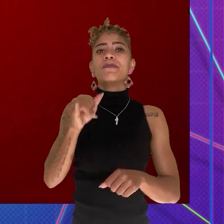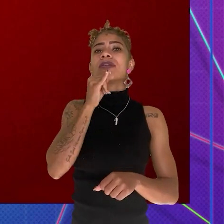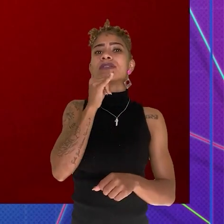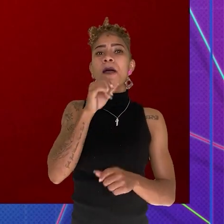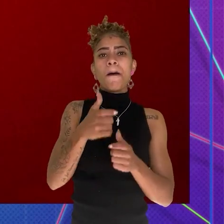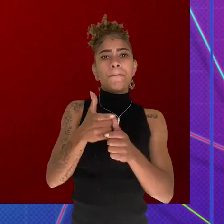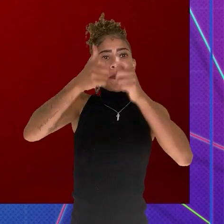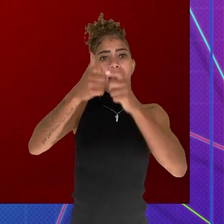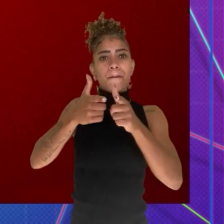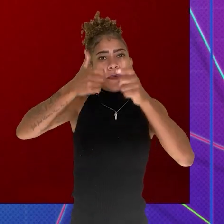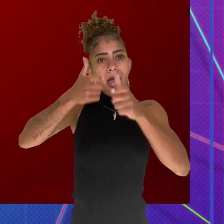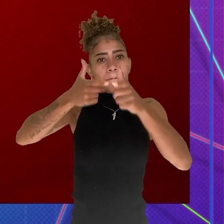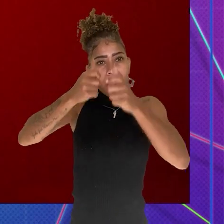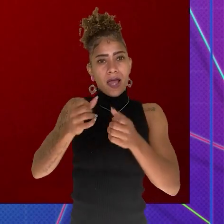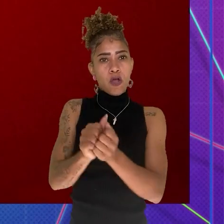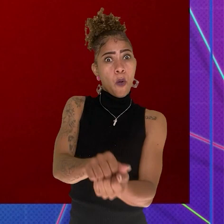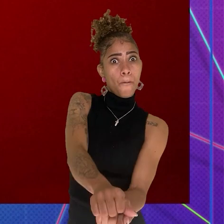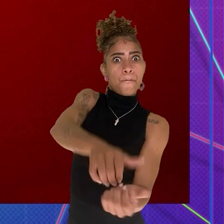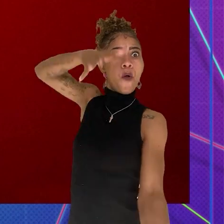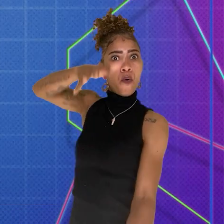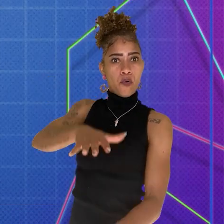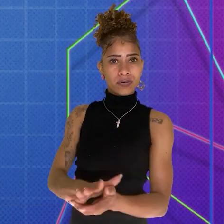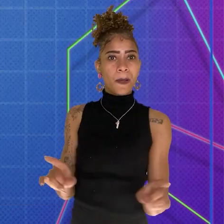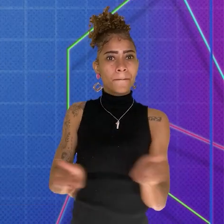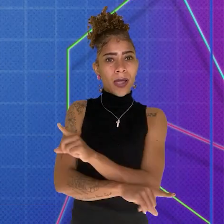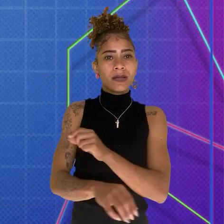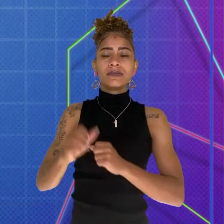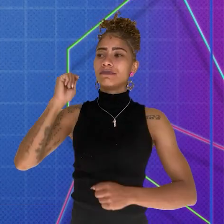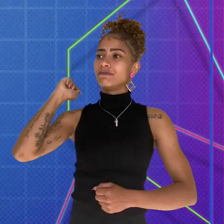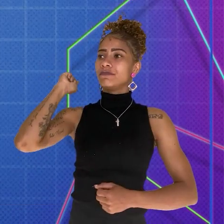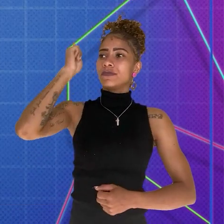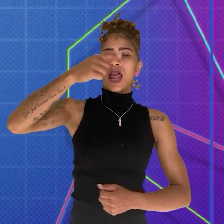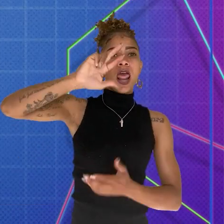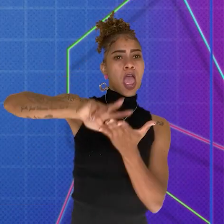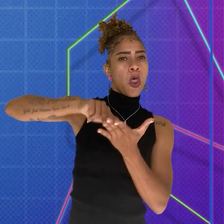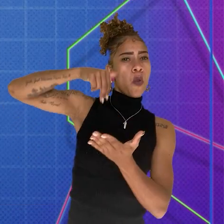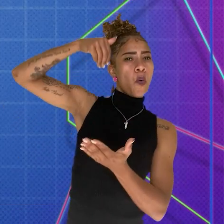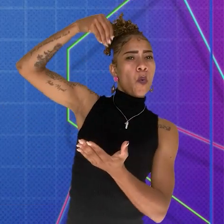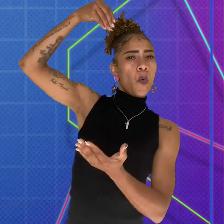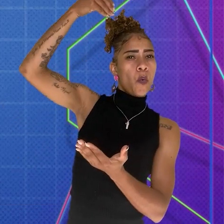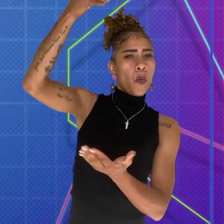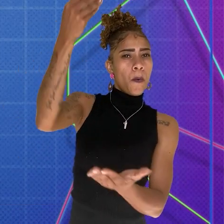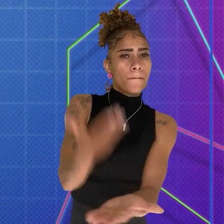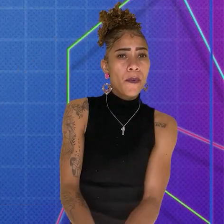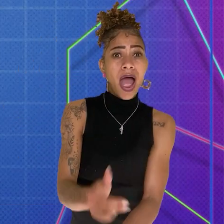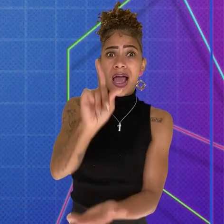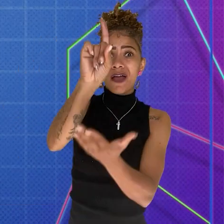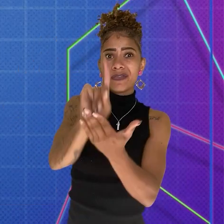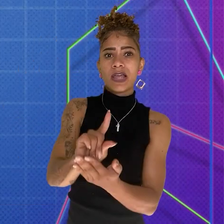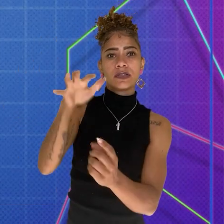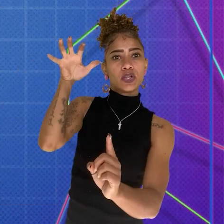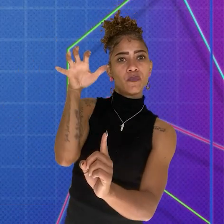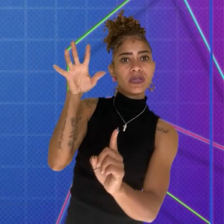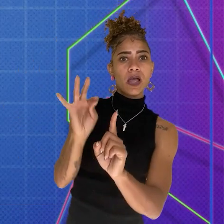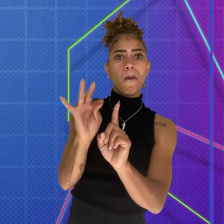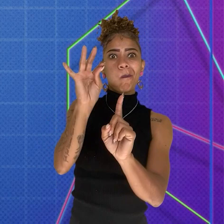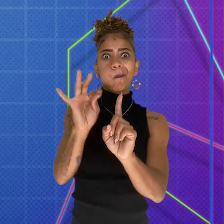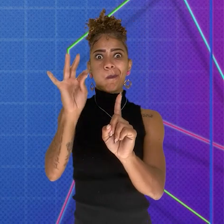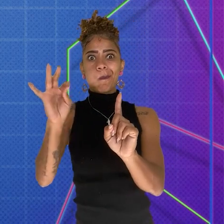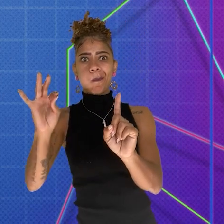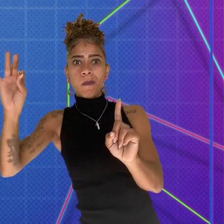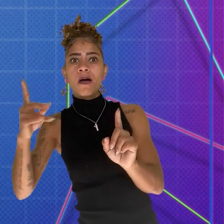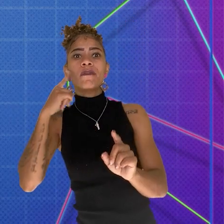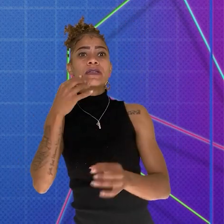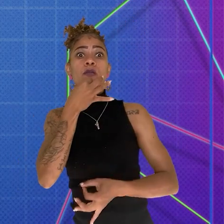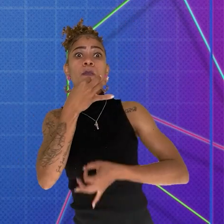queda de objetos, como balas ou granadas. Ao lançar um objeto e fazer com que ele caia, a aceleração da gravidade afeta as ondas